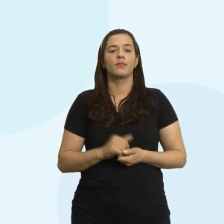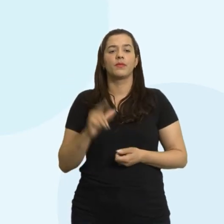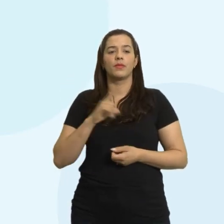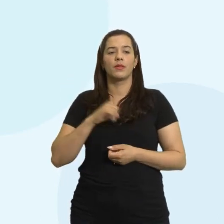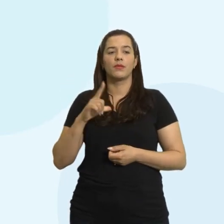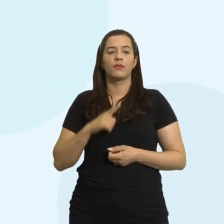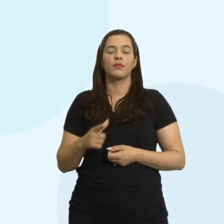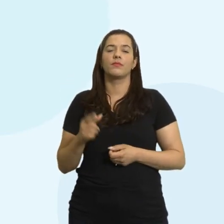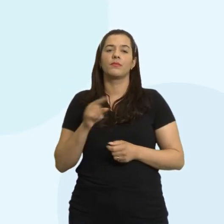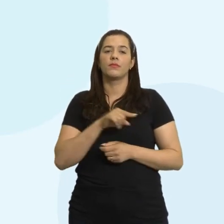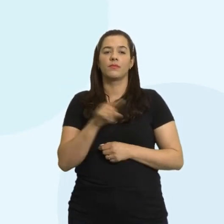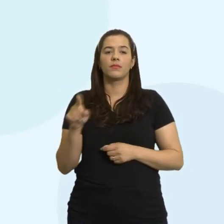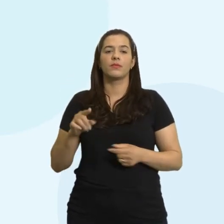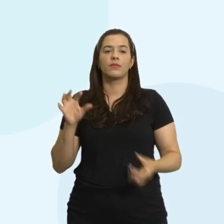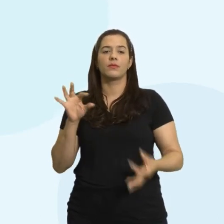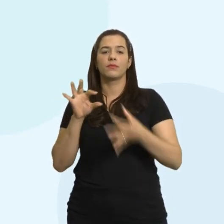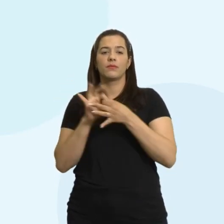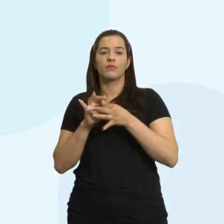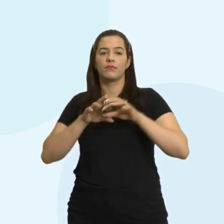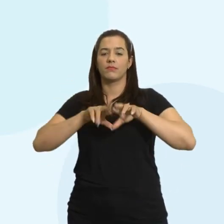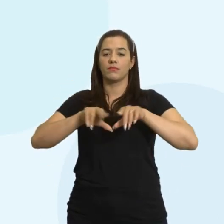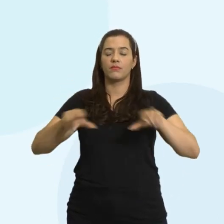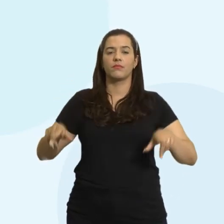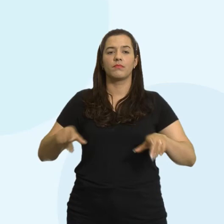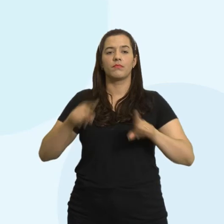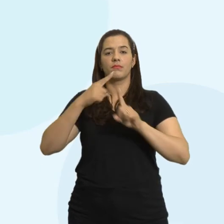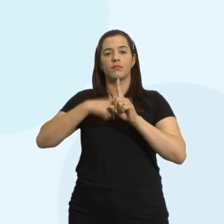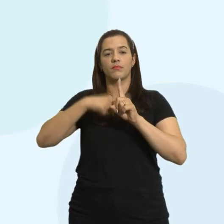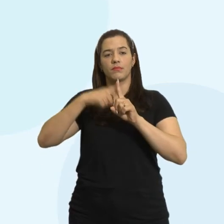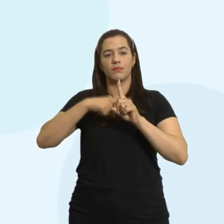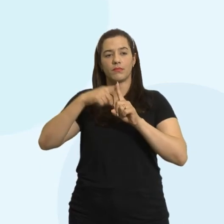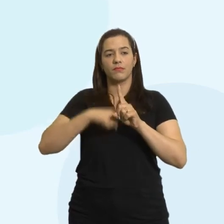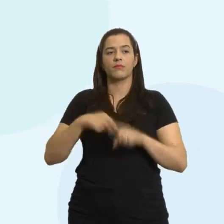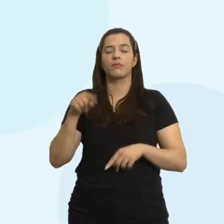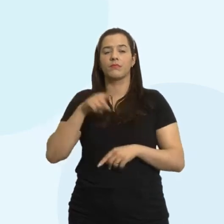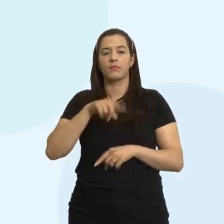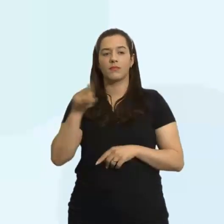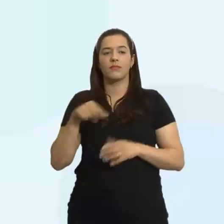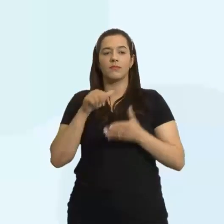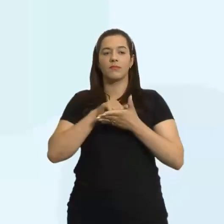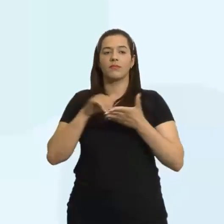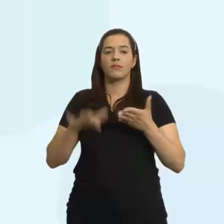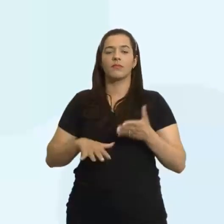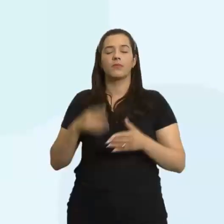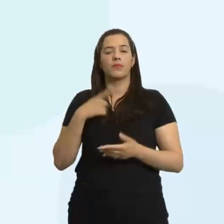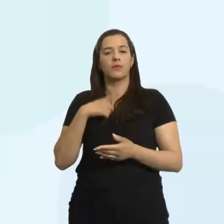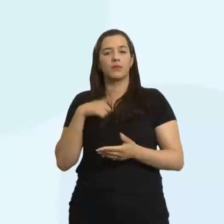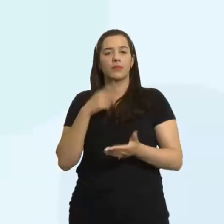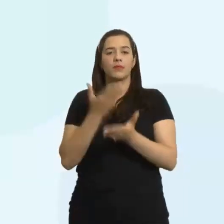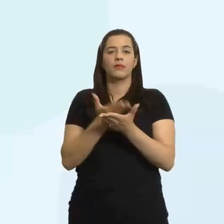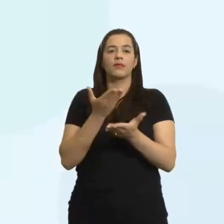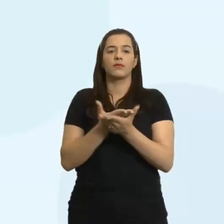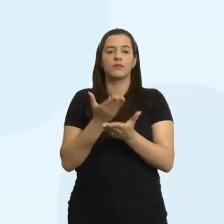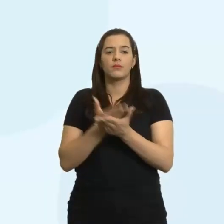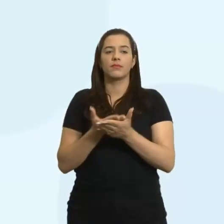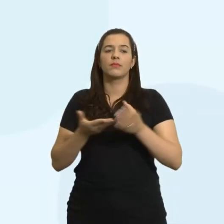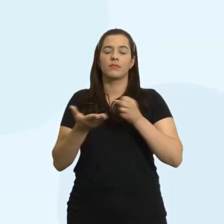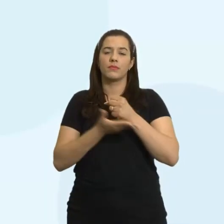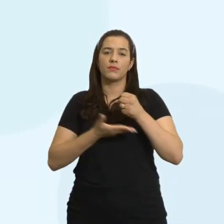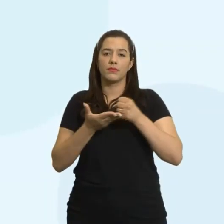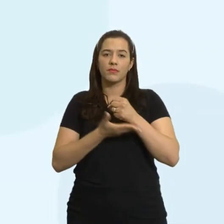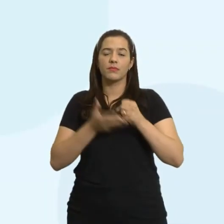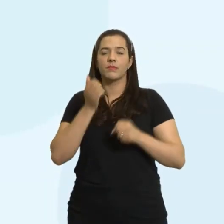5, relacionado a máquinas térmicas. Nessa atividade, vão ser estudadas as bases científicas